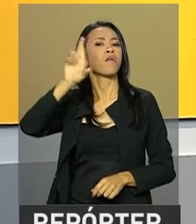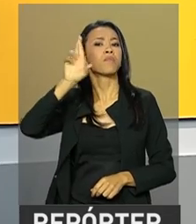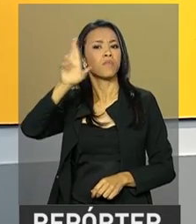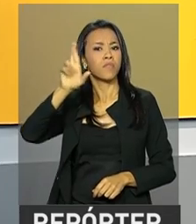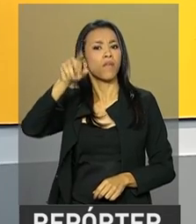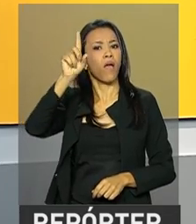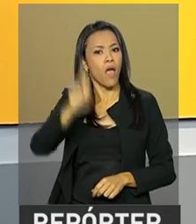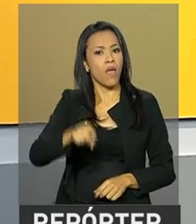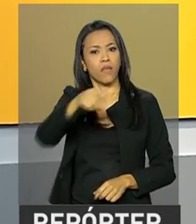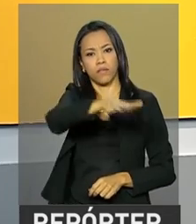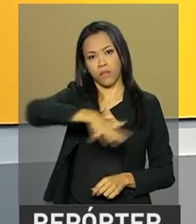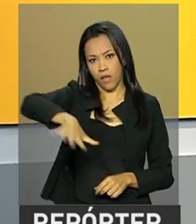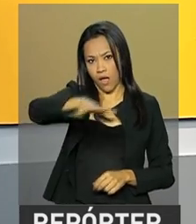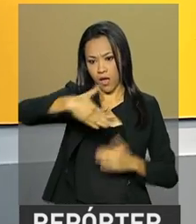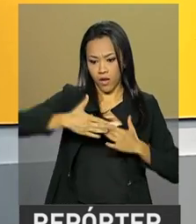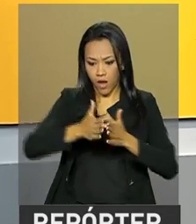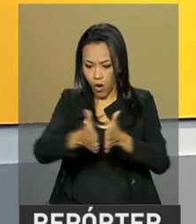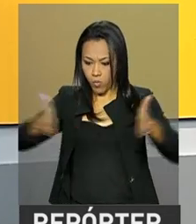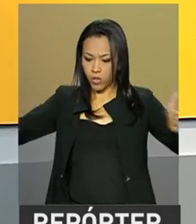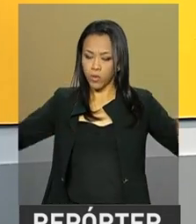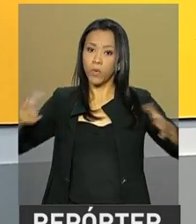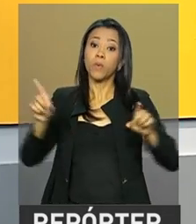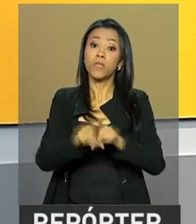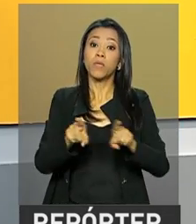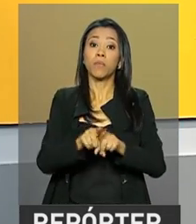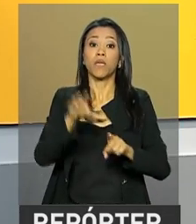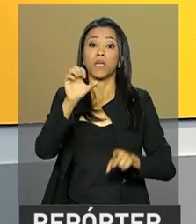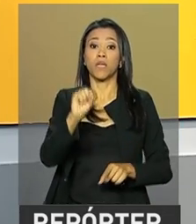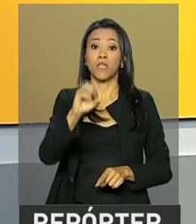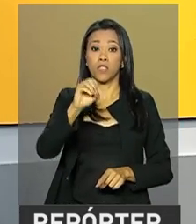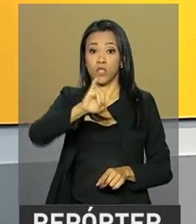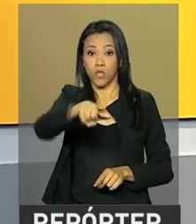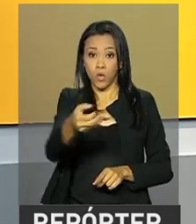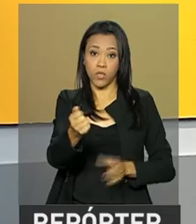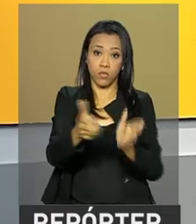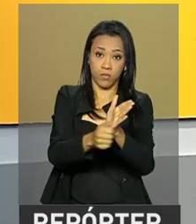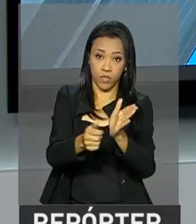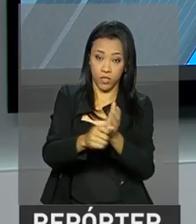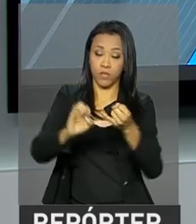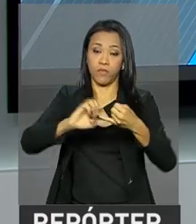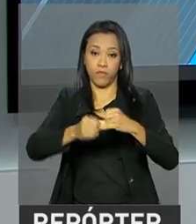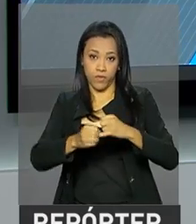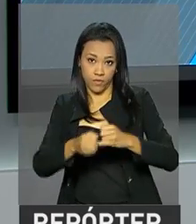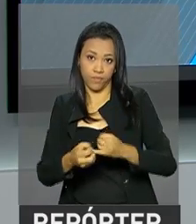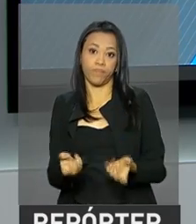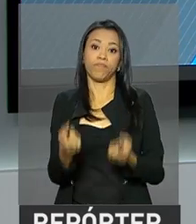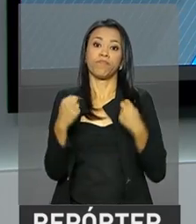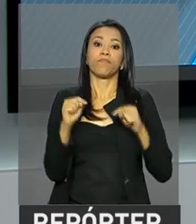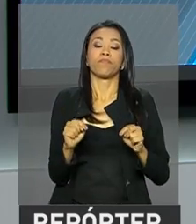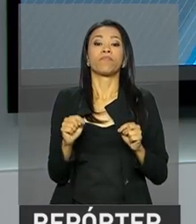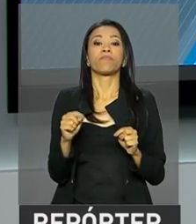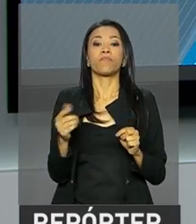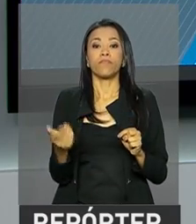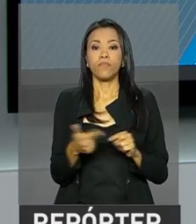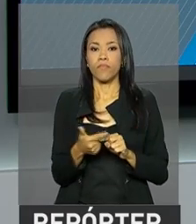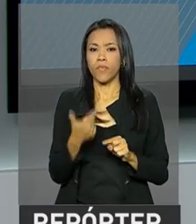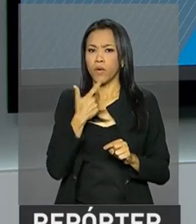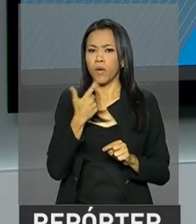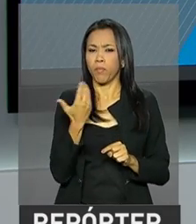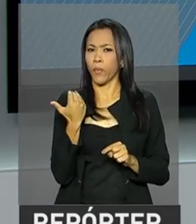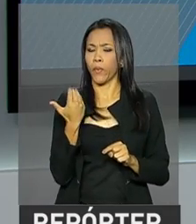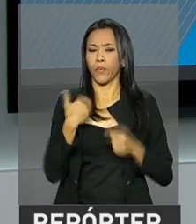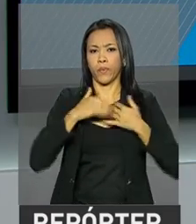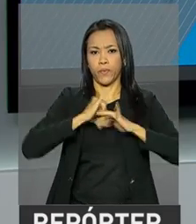crescimento diária ea produção de soja milho e feijão e os dados divulgados agora há